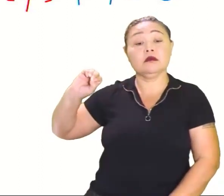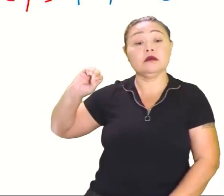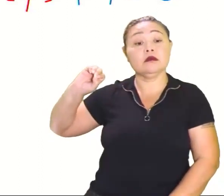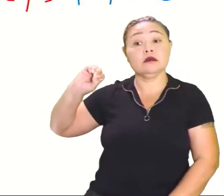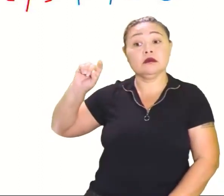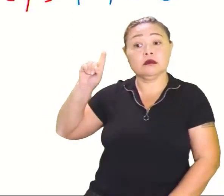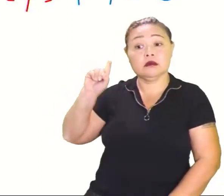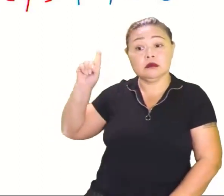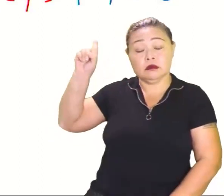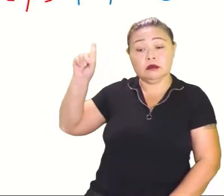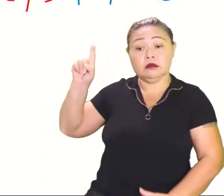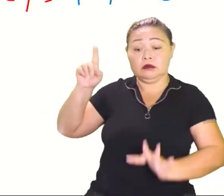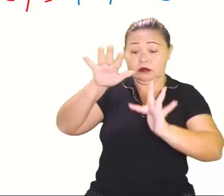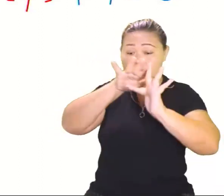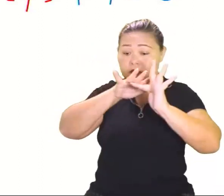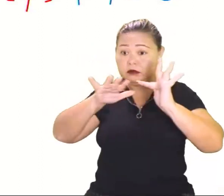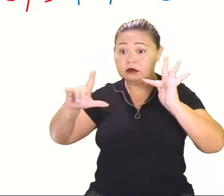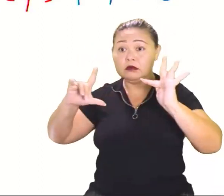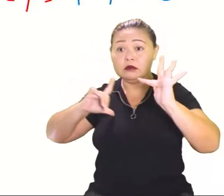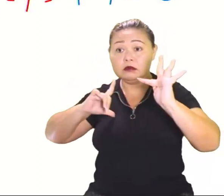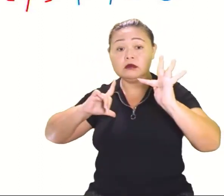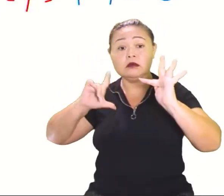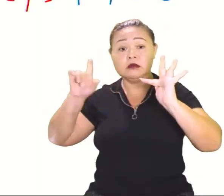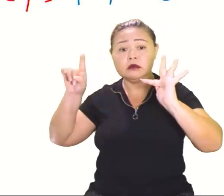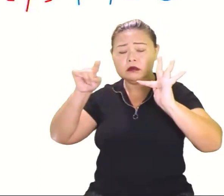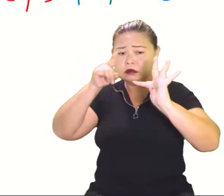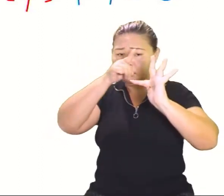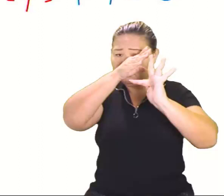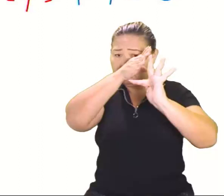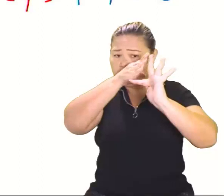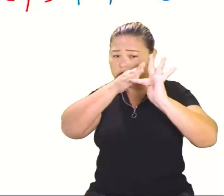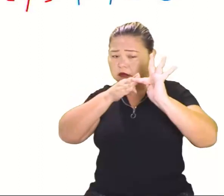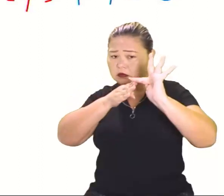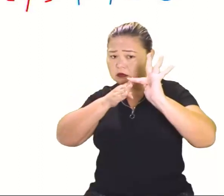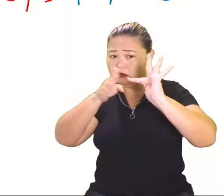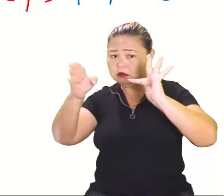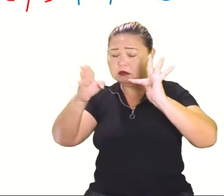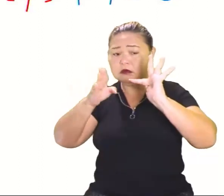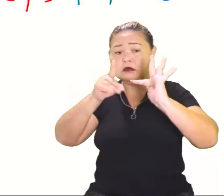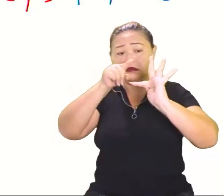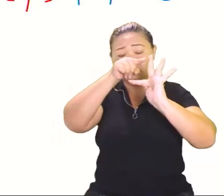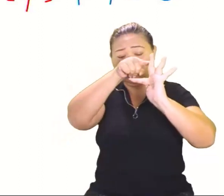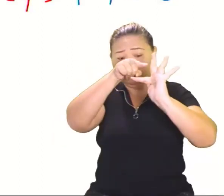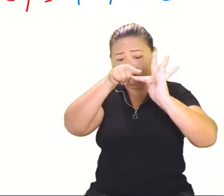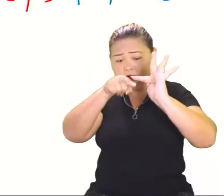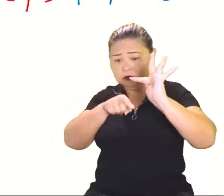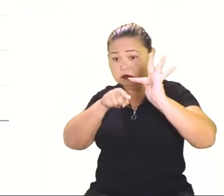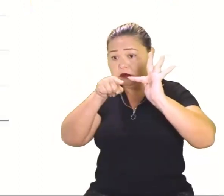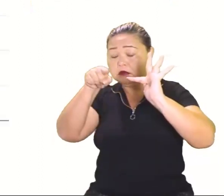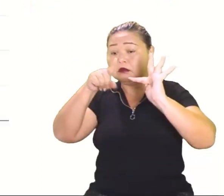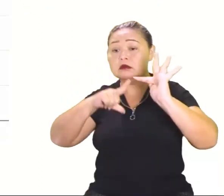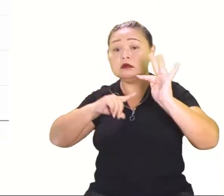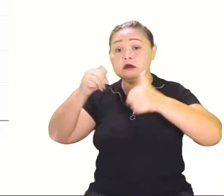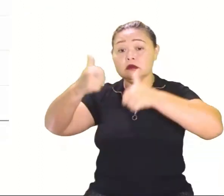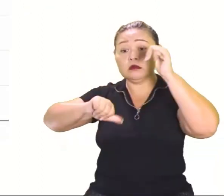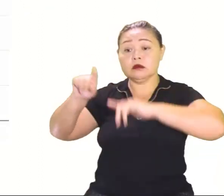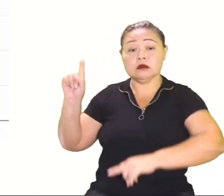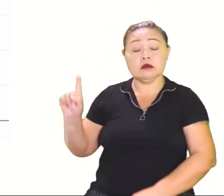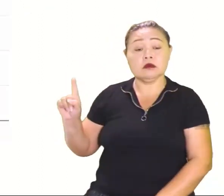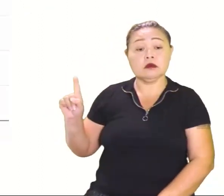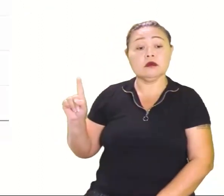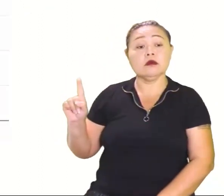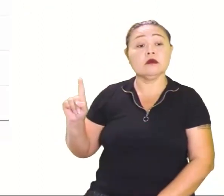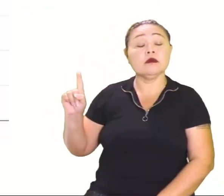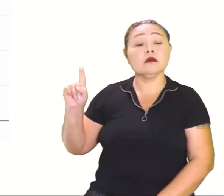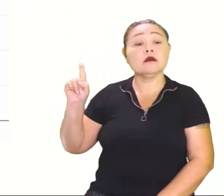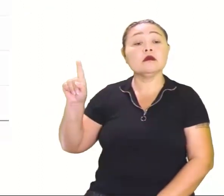Então, esse gráfico da função aqui atendeu, né? As nossas expectativas, passando pelos pontos que a gente estava querendo. Vamos dar uma analisada nos